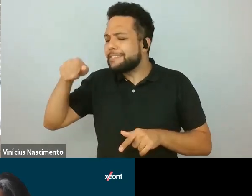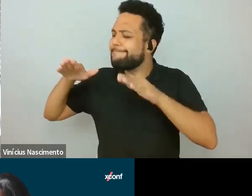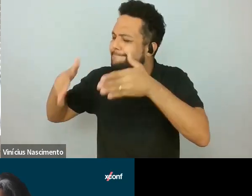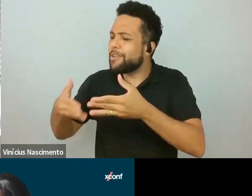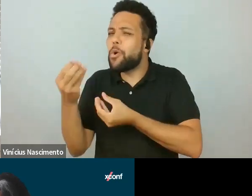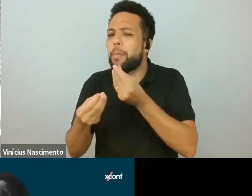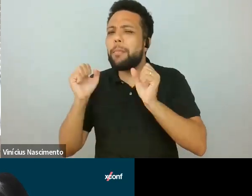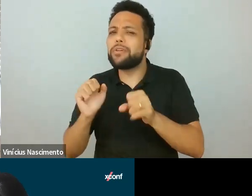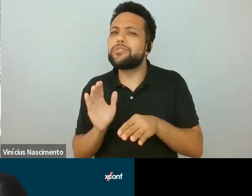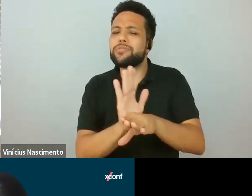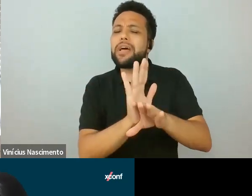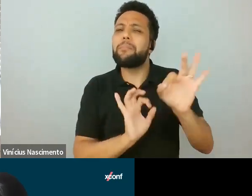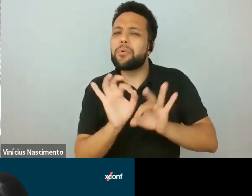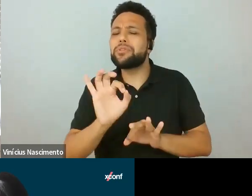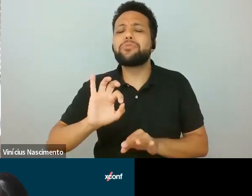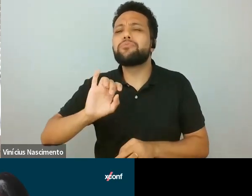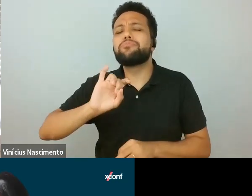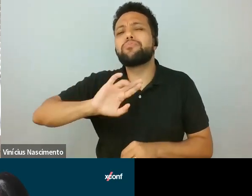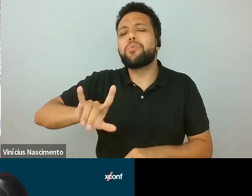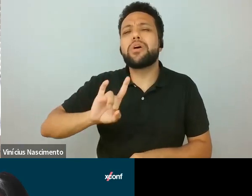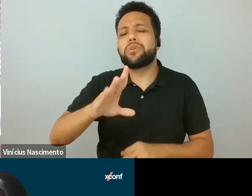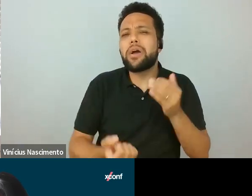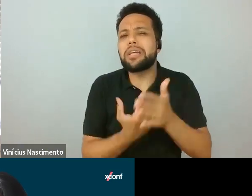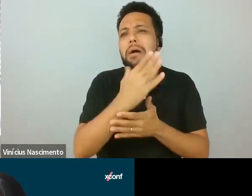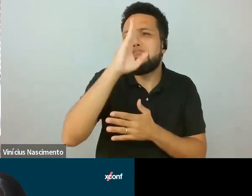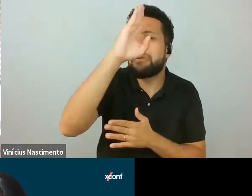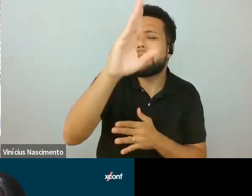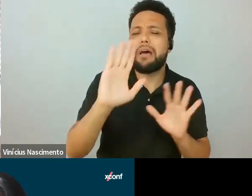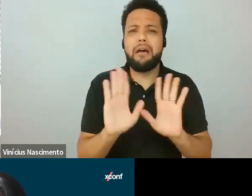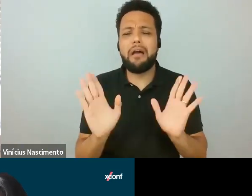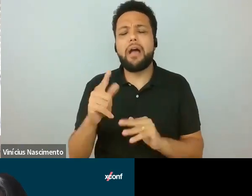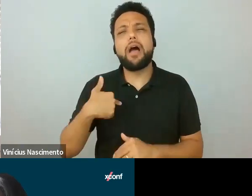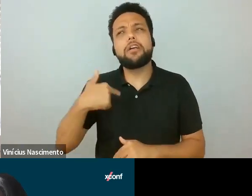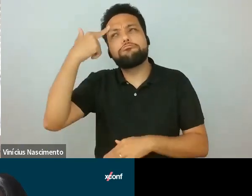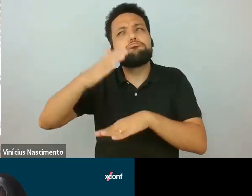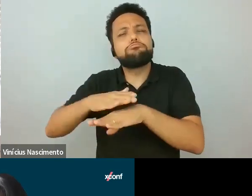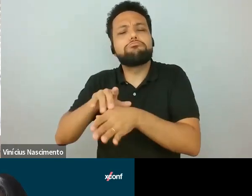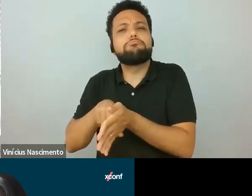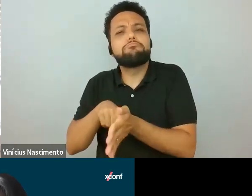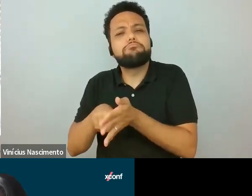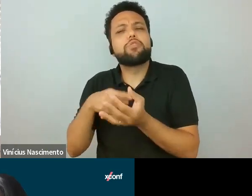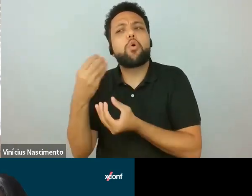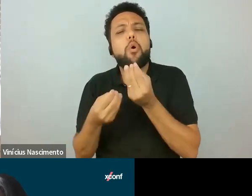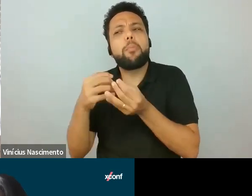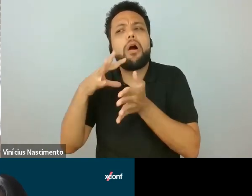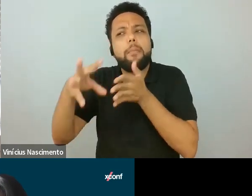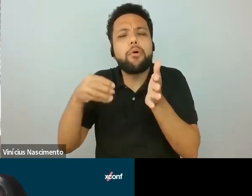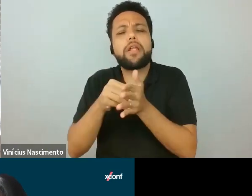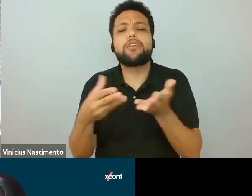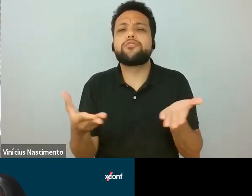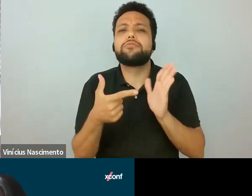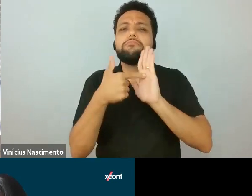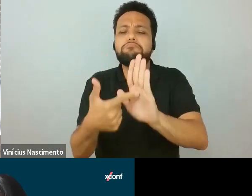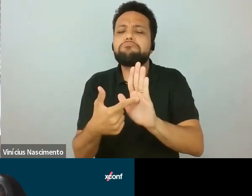que simplesmente criar essa prioridade para continuar mexendo no iOS. E aí eu pesquisei e pensei nessas abordagens que eu trouxe hoje e levei